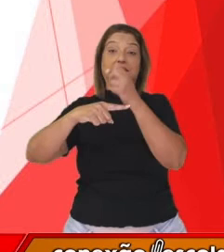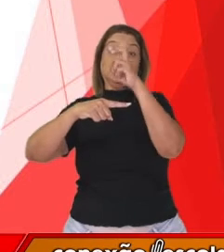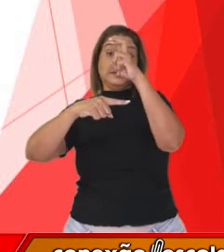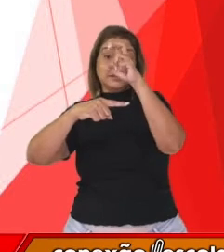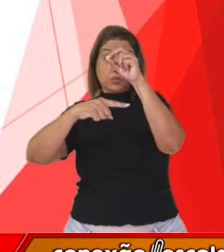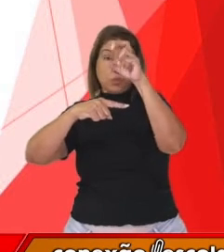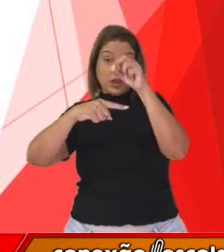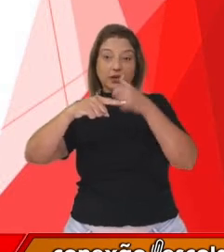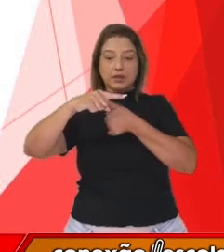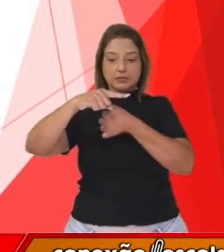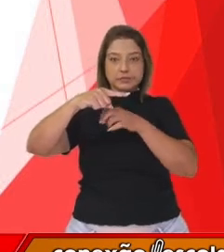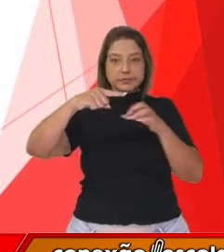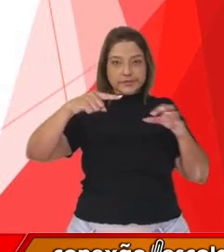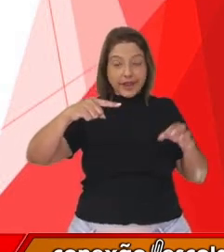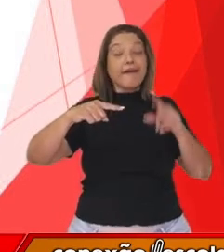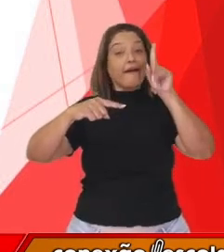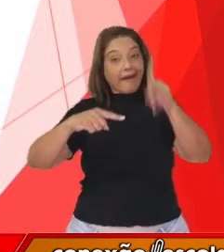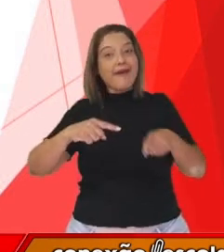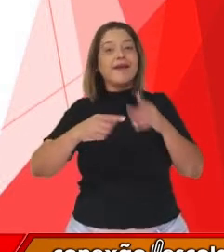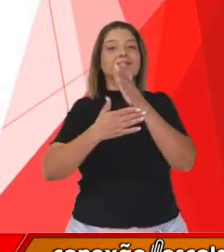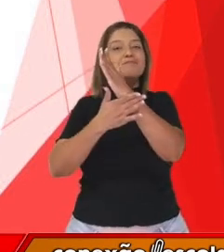que corresponde a exatos